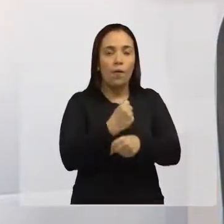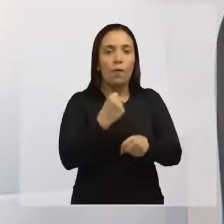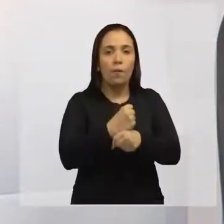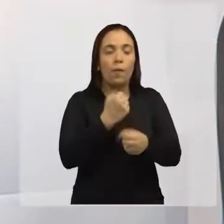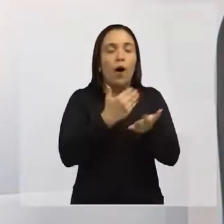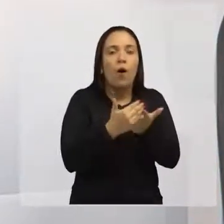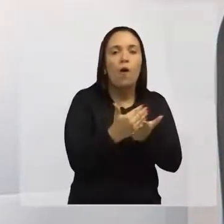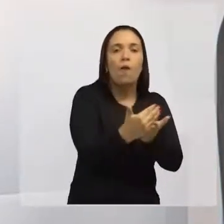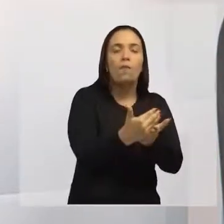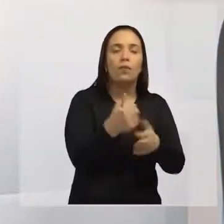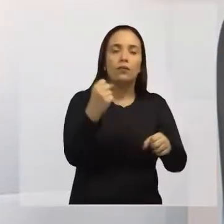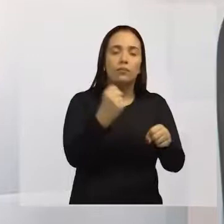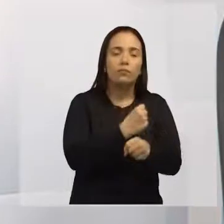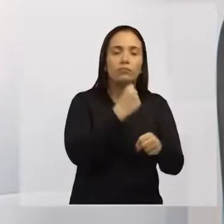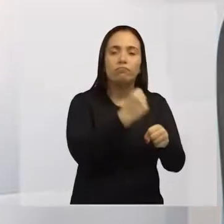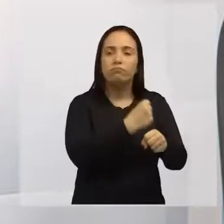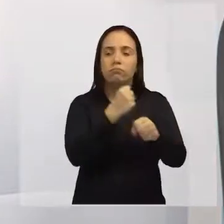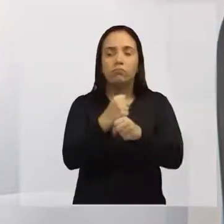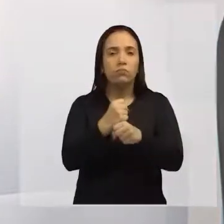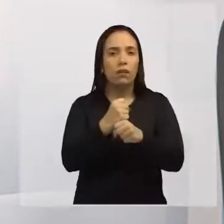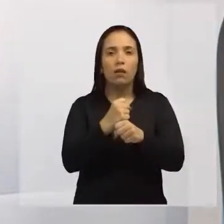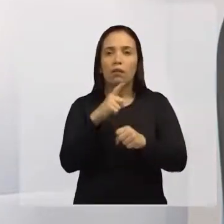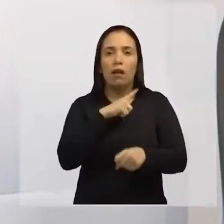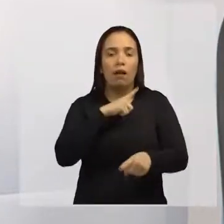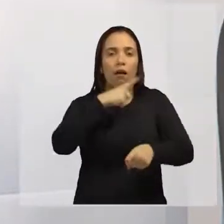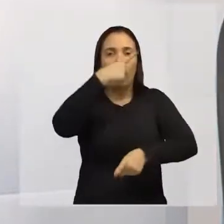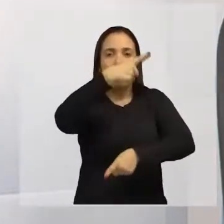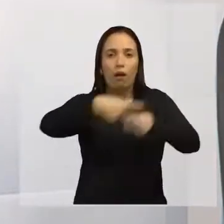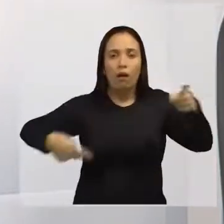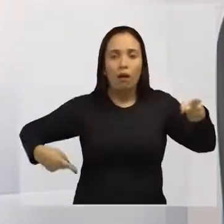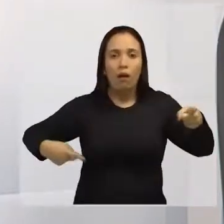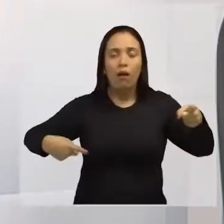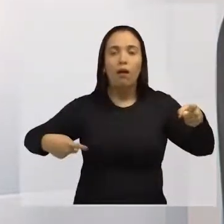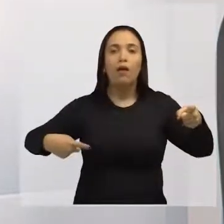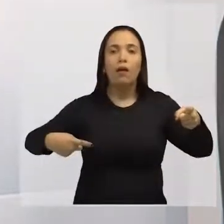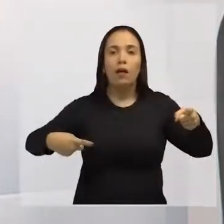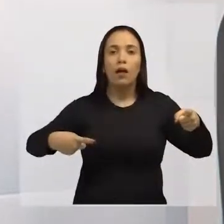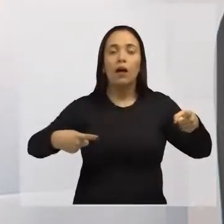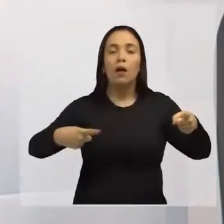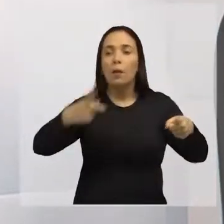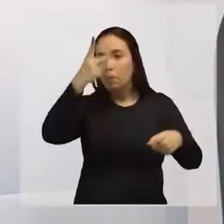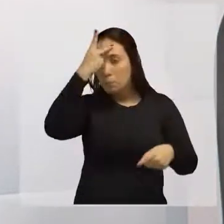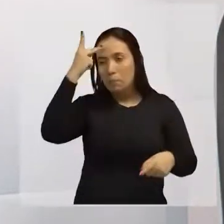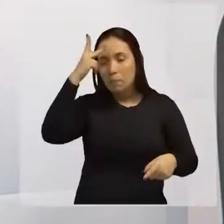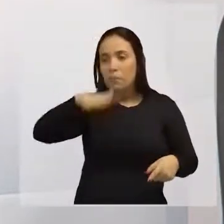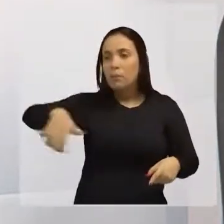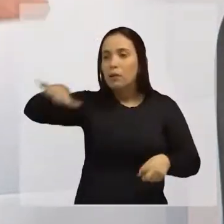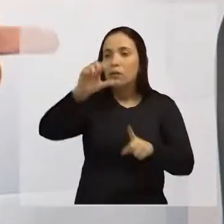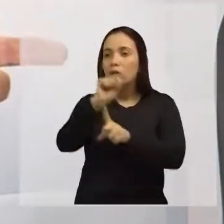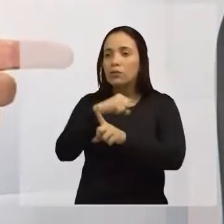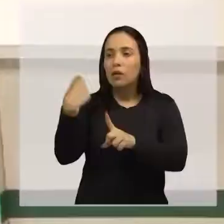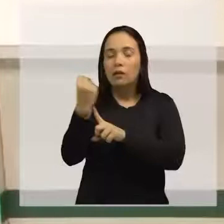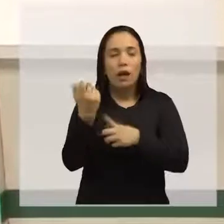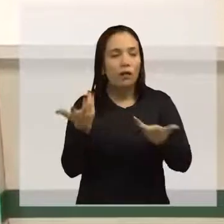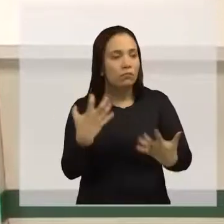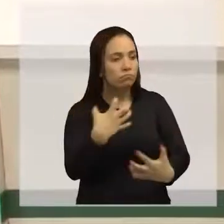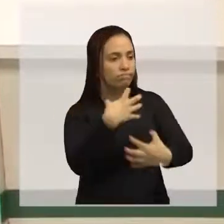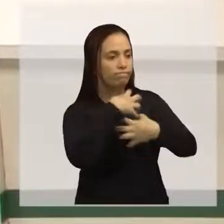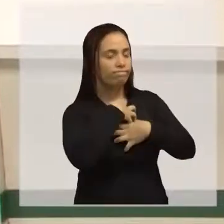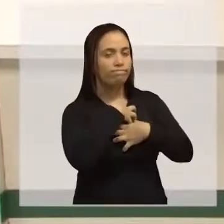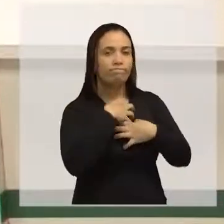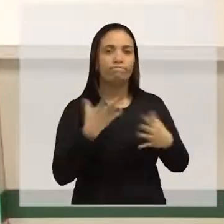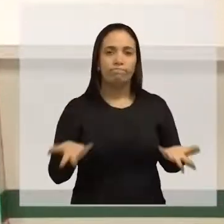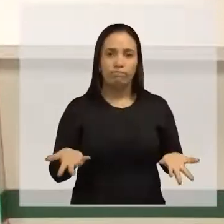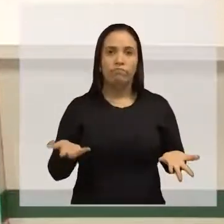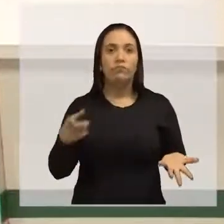usadas durante o período da Copa e depois para o bem da população, não aconteceram. Isso foi o pior, né? E o